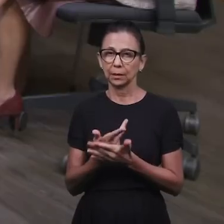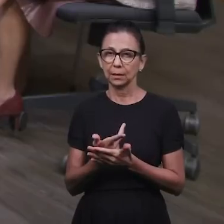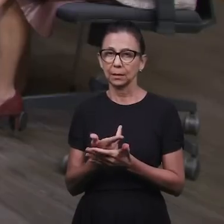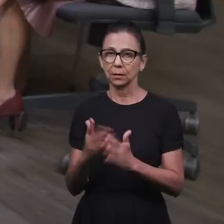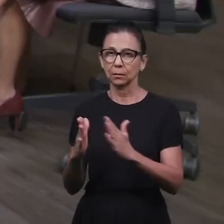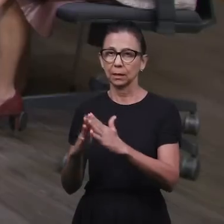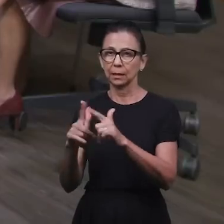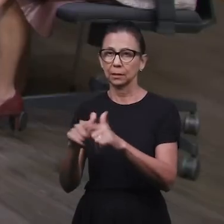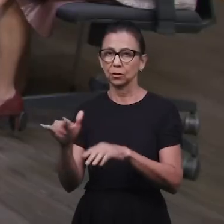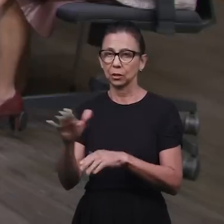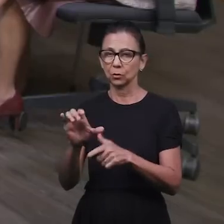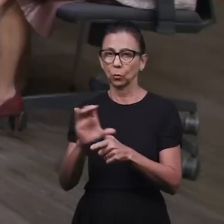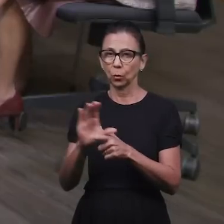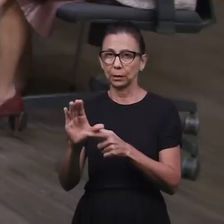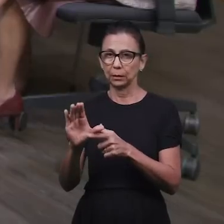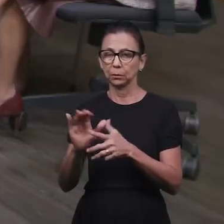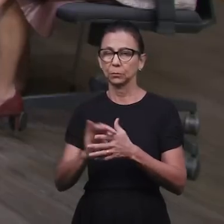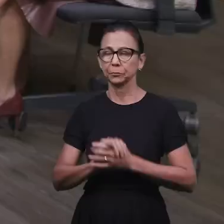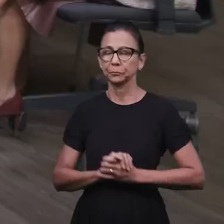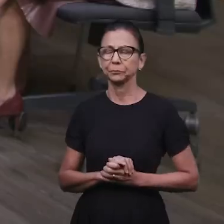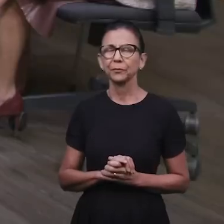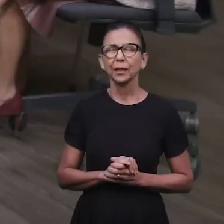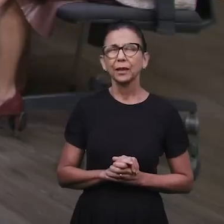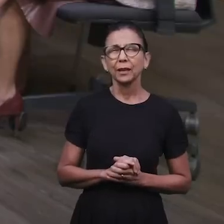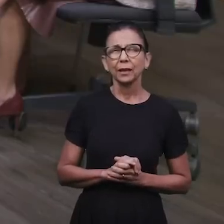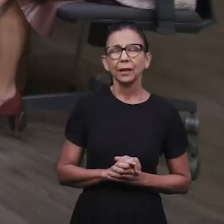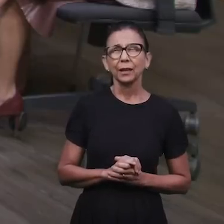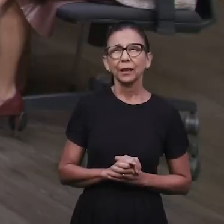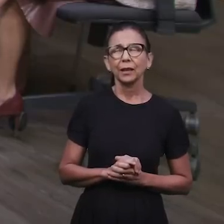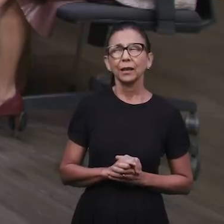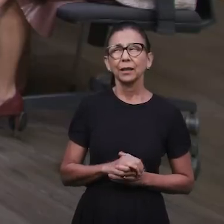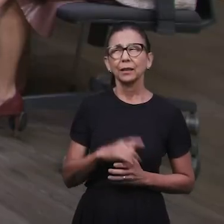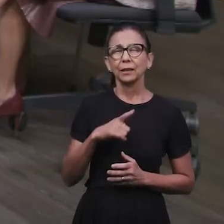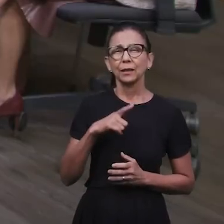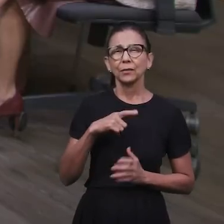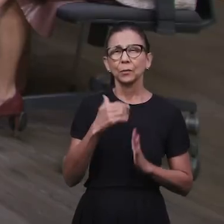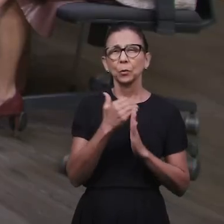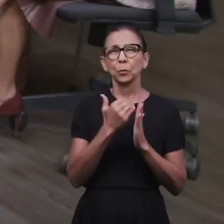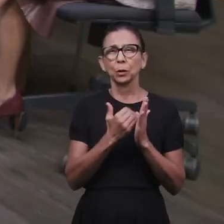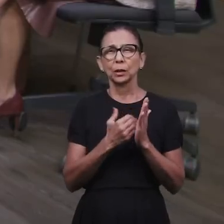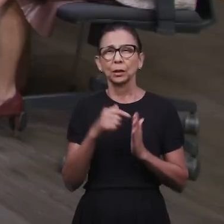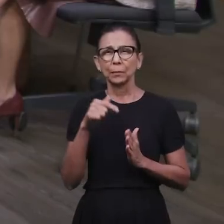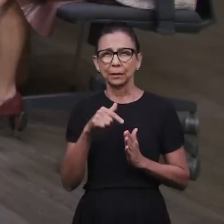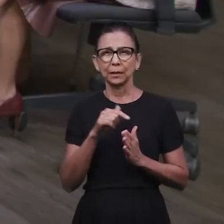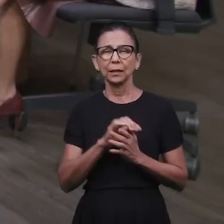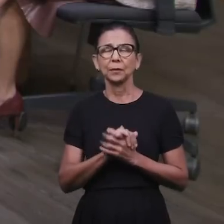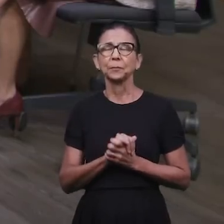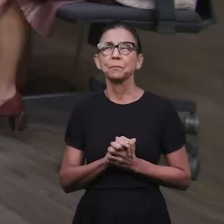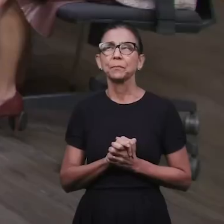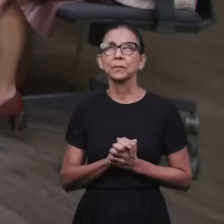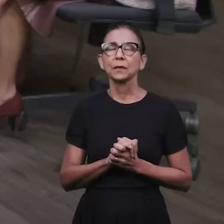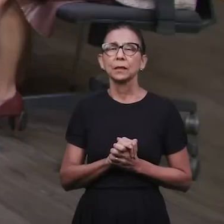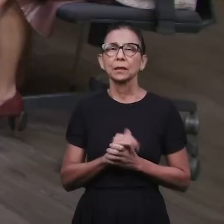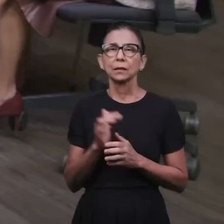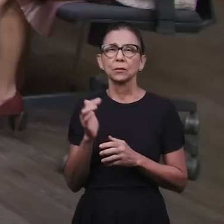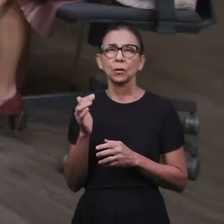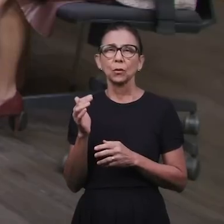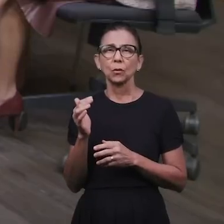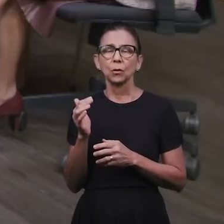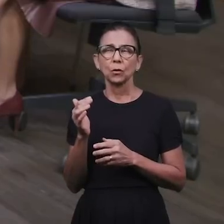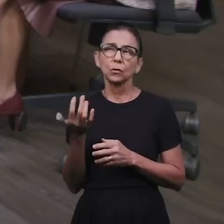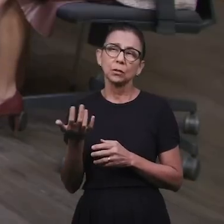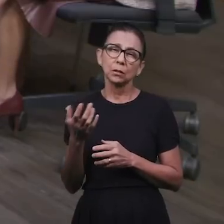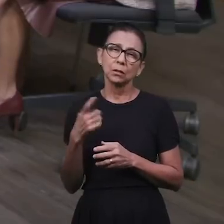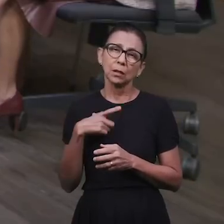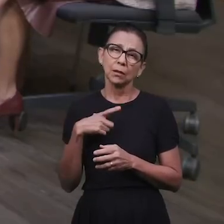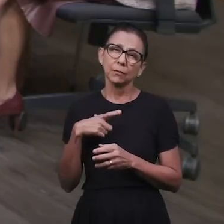de Corinto, o trabalho que a igreja de Corinto deu para Paulo, né? E como isso na palavra nos ensina o que não fazer, né? Ou